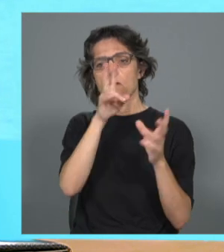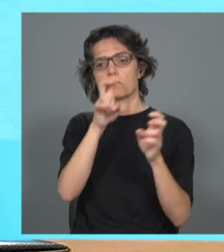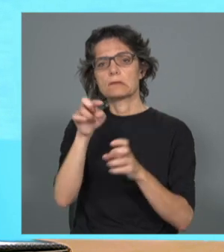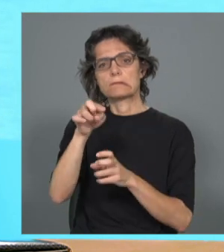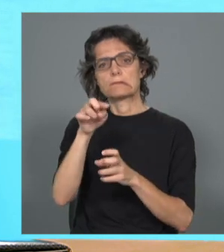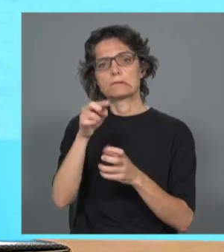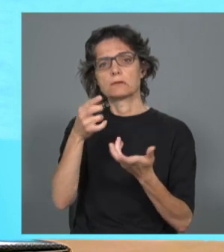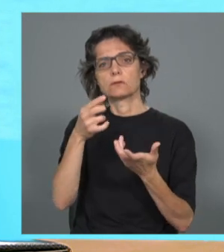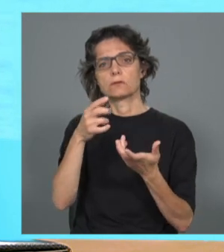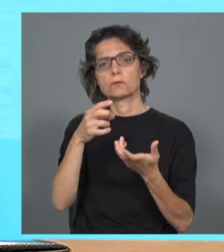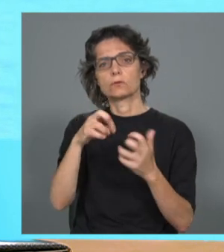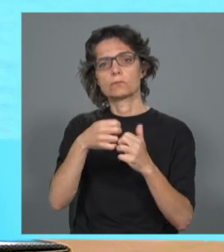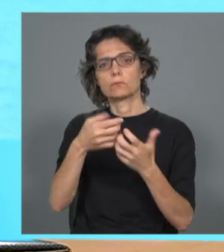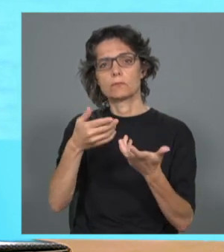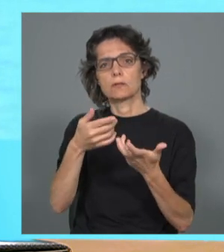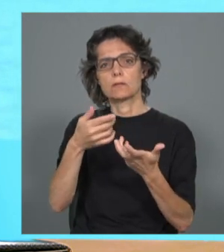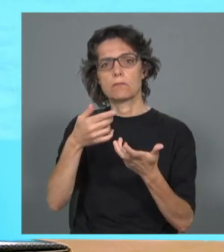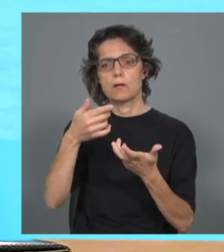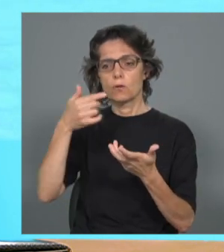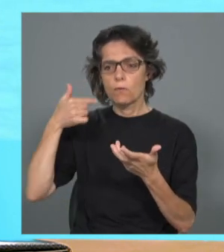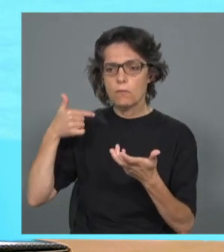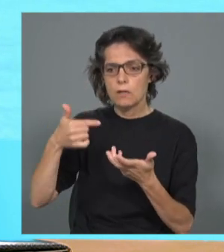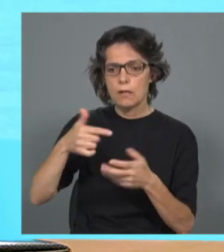que necessariamente temos que ter um olhar